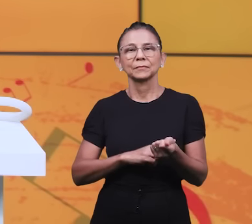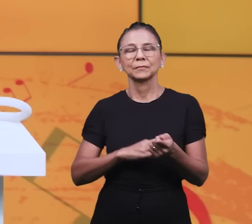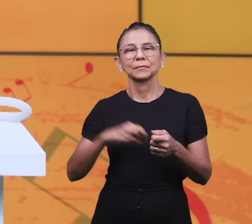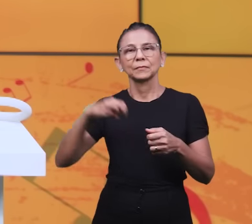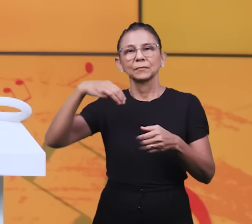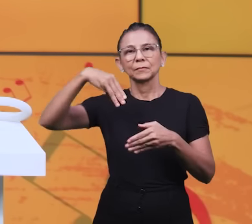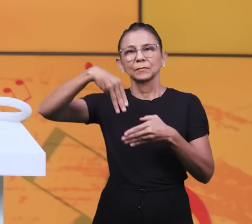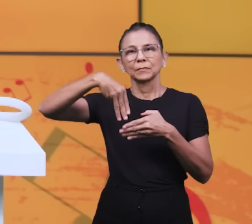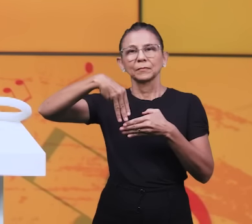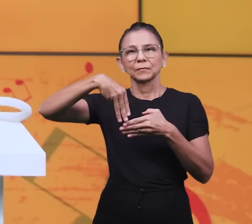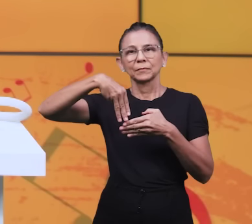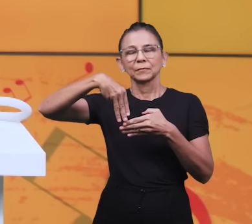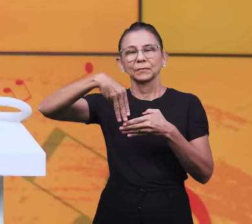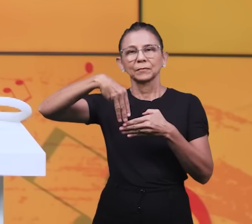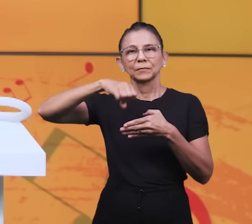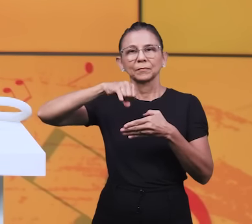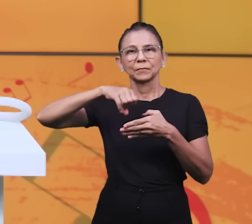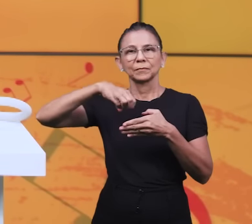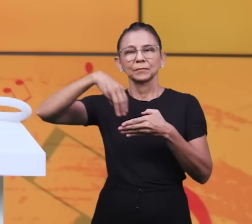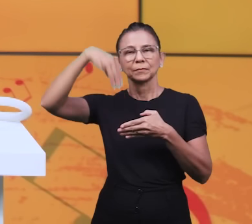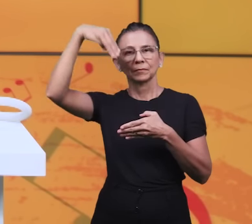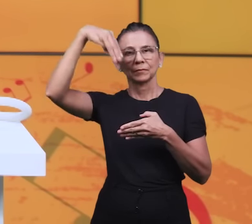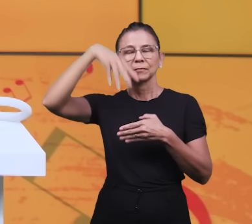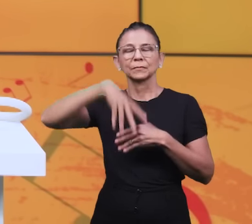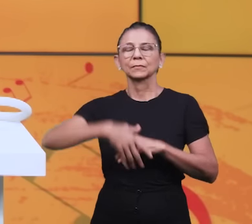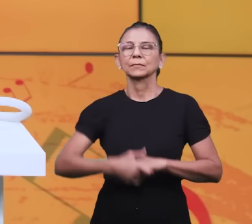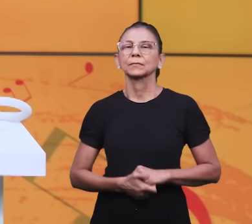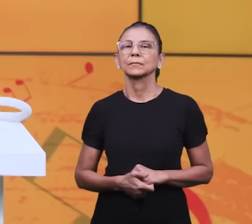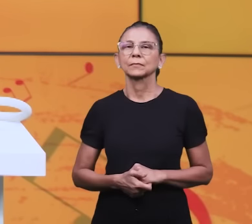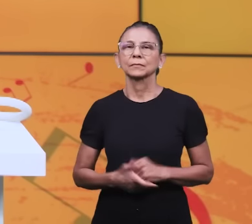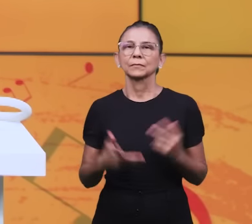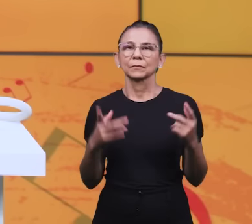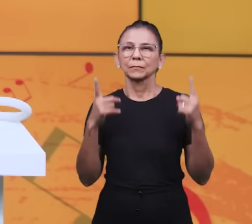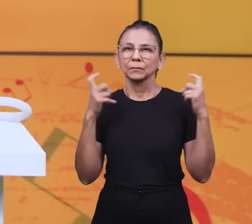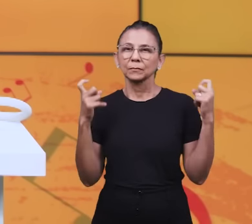o mesmo tom do louvor anterior